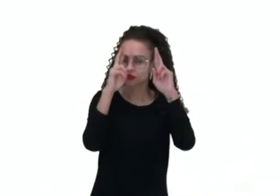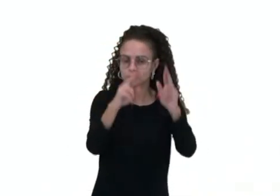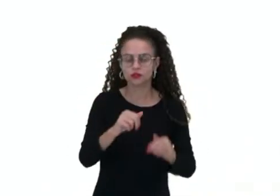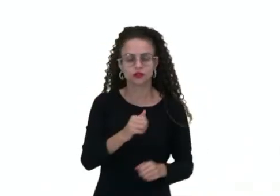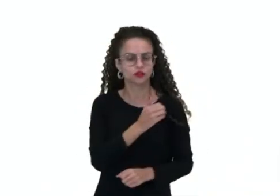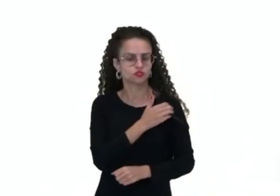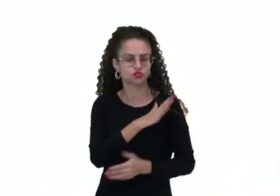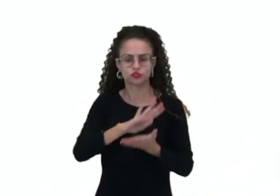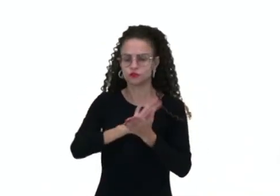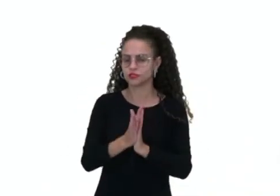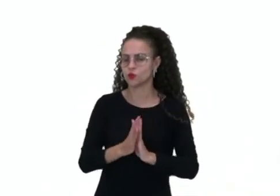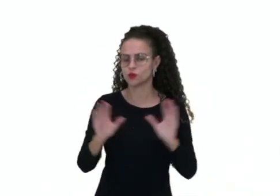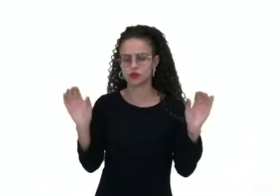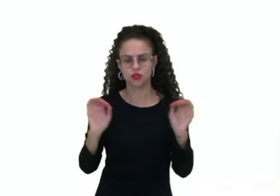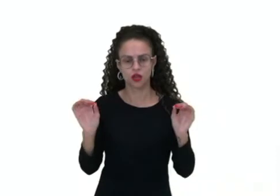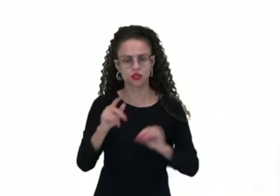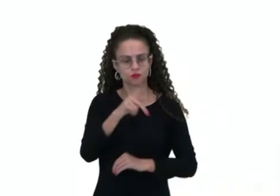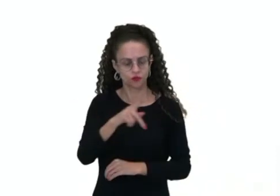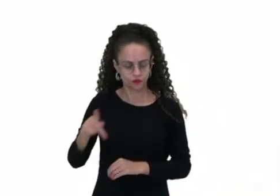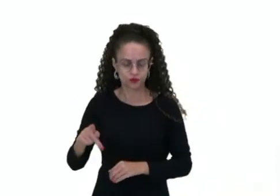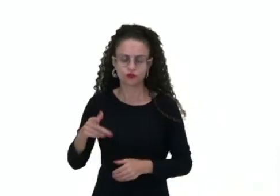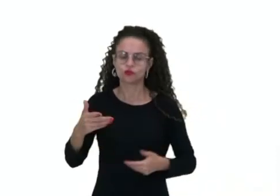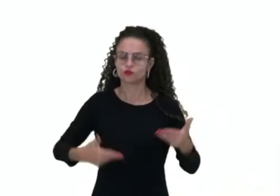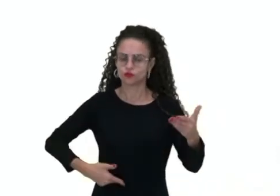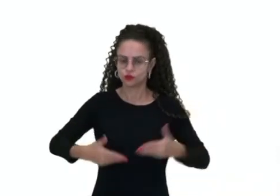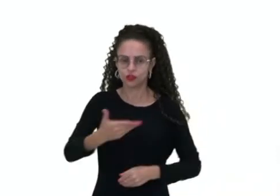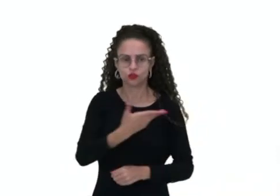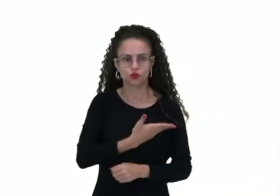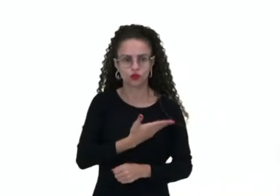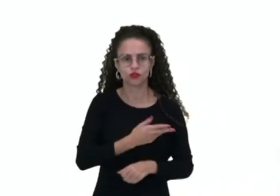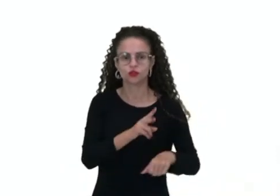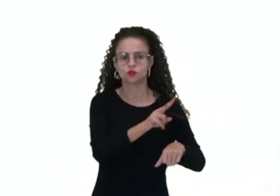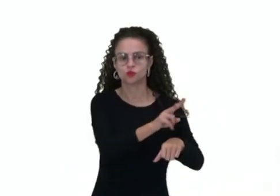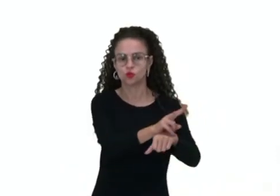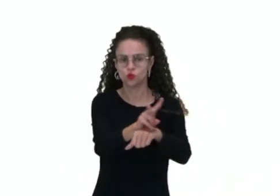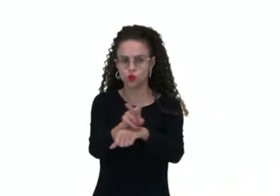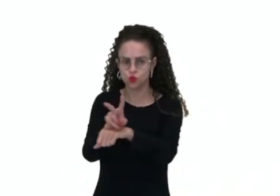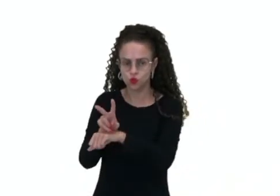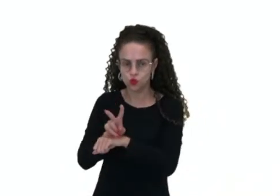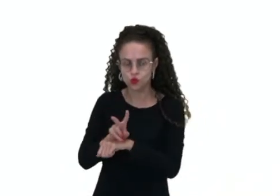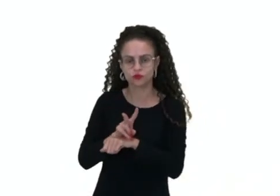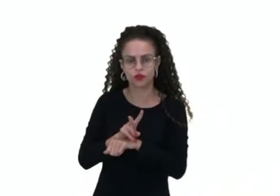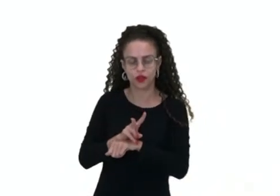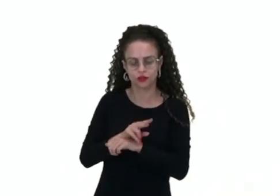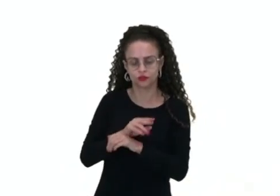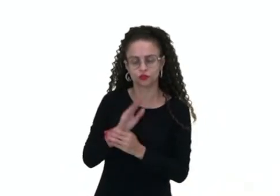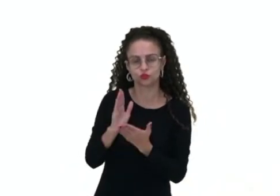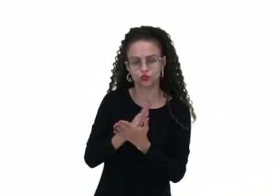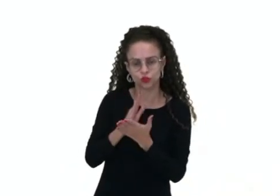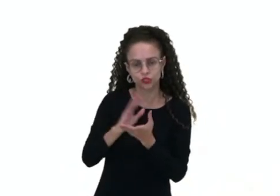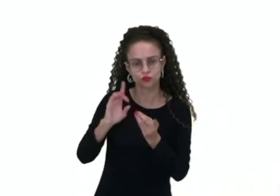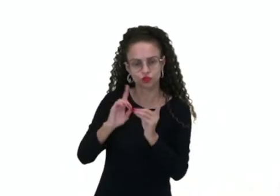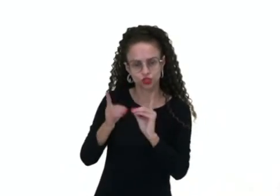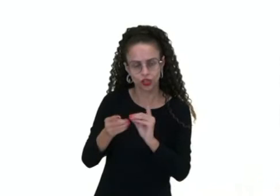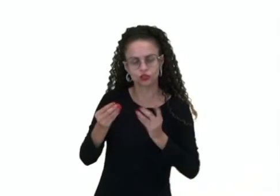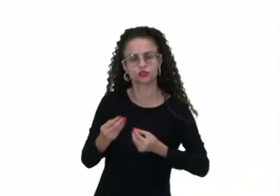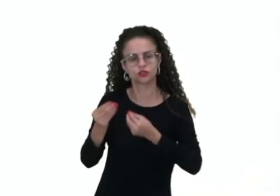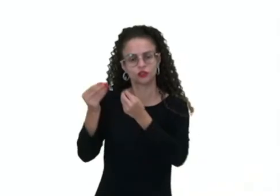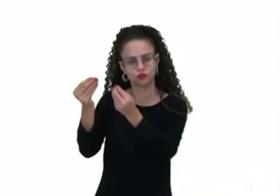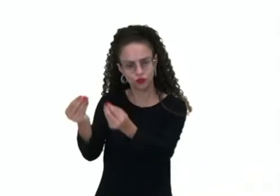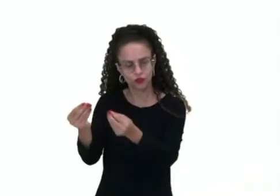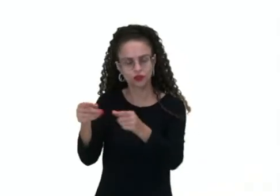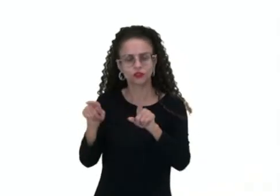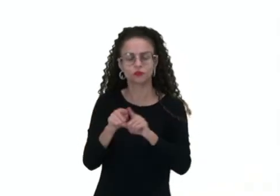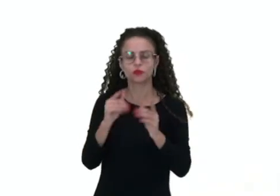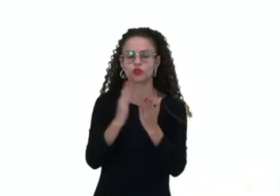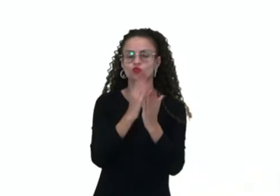discriminação professores, funcionários e colegas. Zelar e devolver os livros didáticos recebidos e os pertencentes à